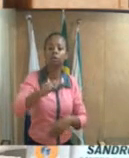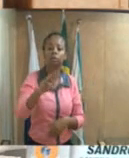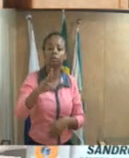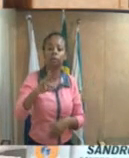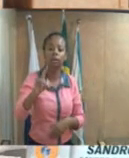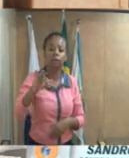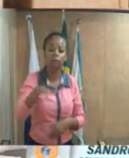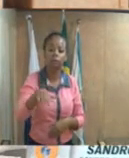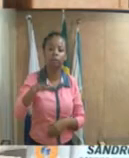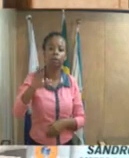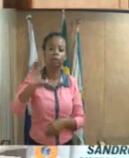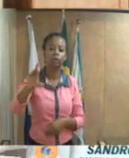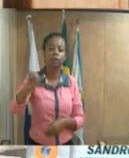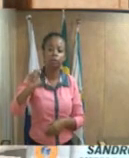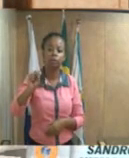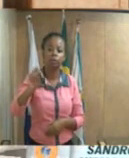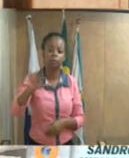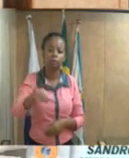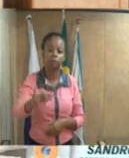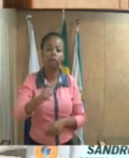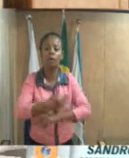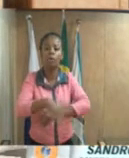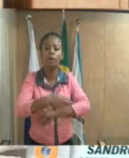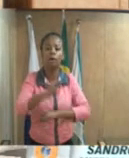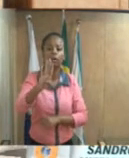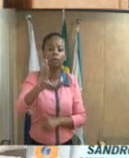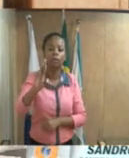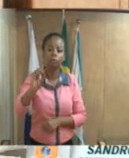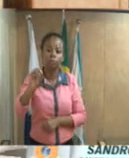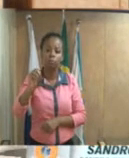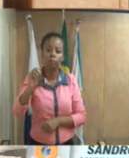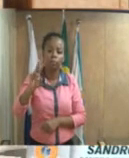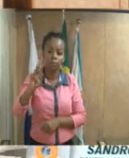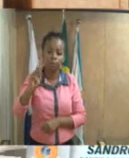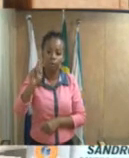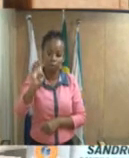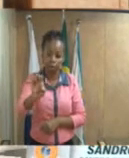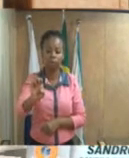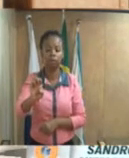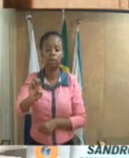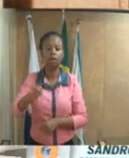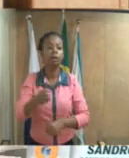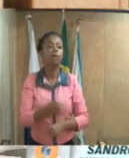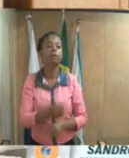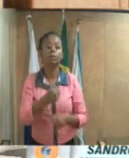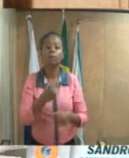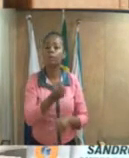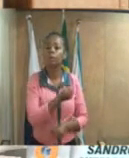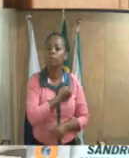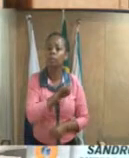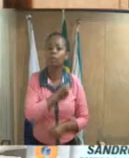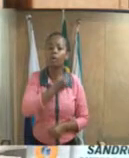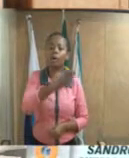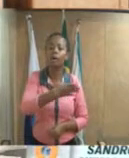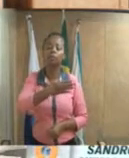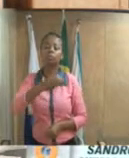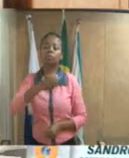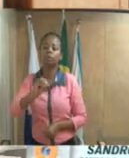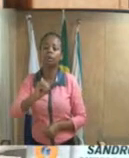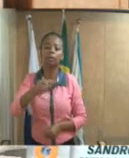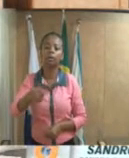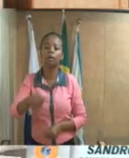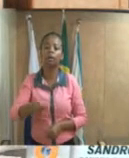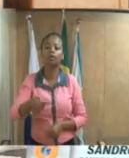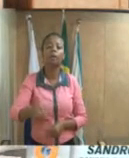rua Roja de Lasley, lote 8, quadra 01, loteamento Vila Santo Antônio, bairro Pantanal,